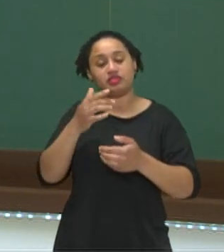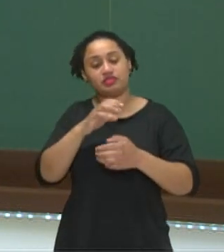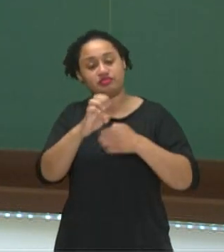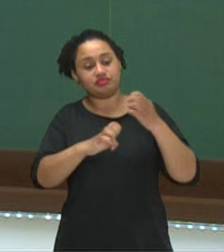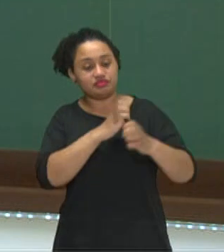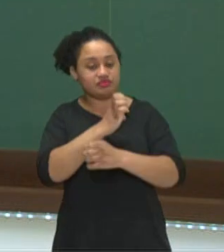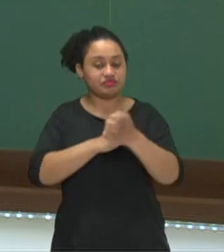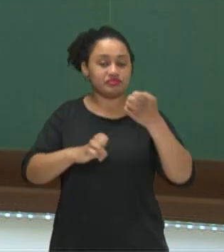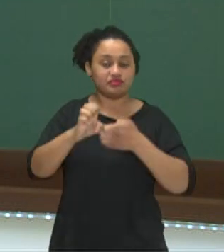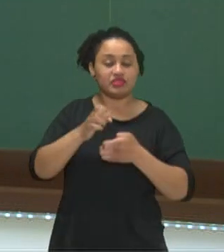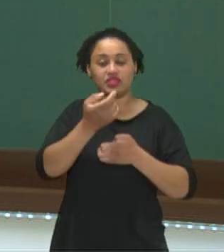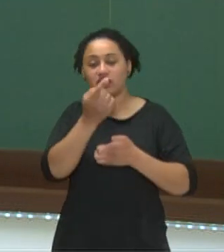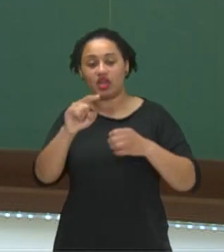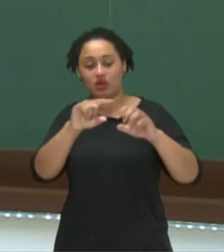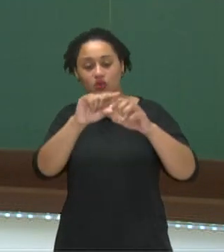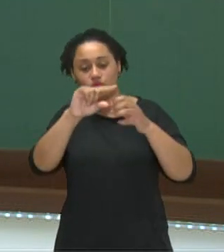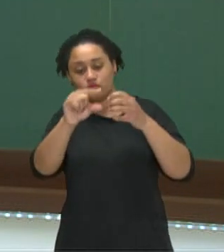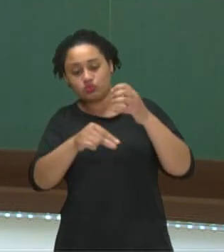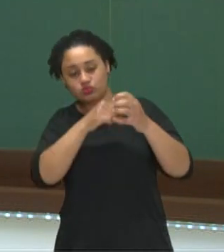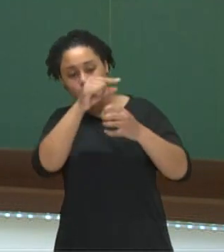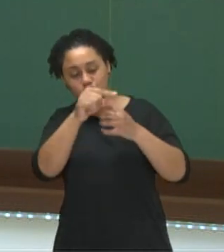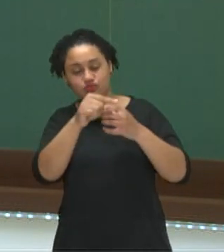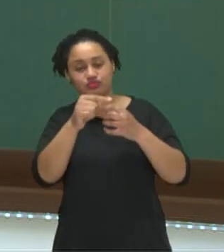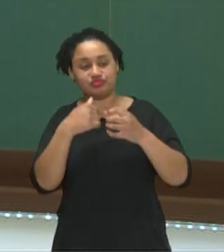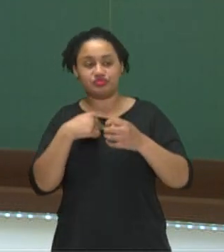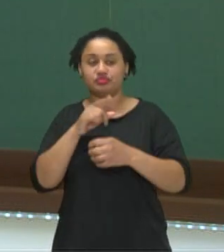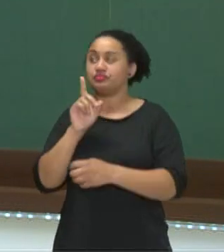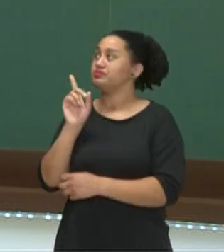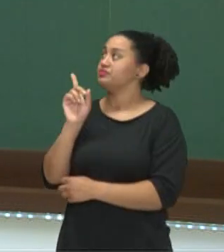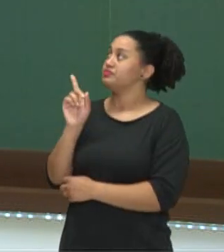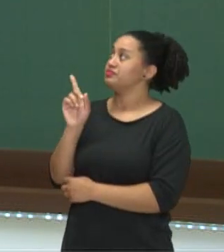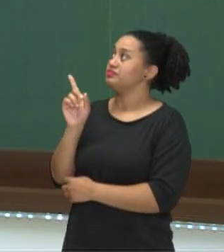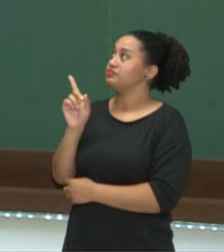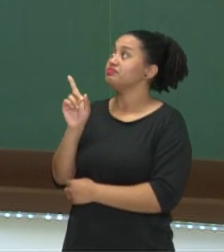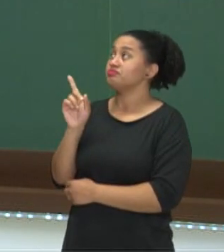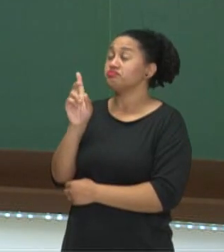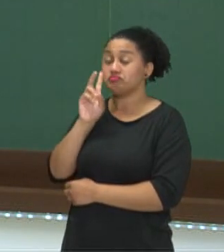que ficam lá na última camada, que a gente chama de camada de valência.